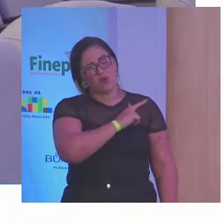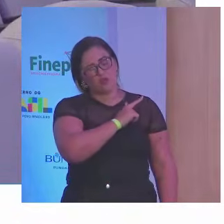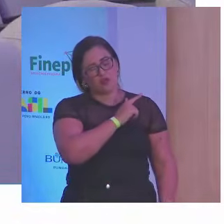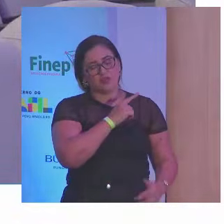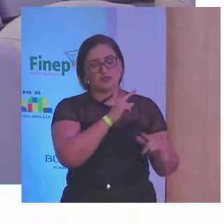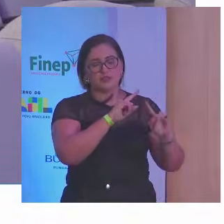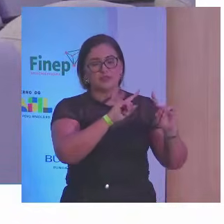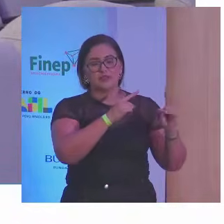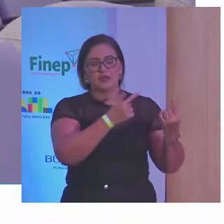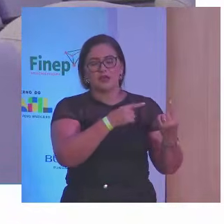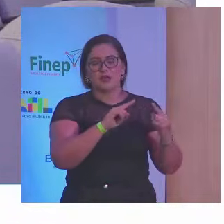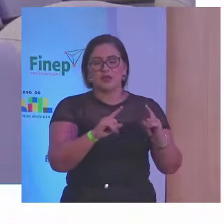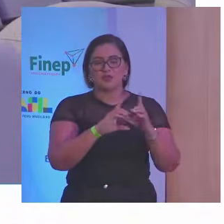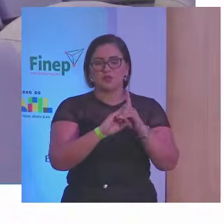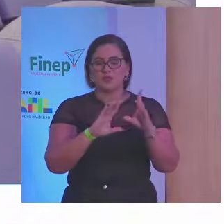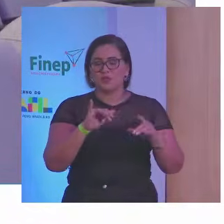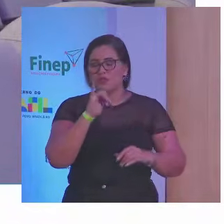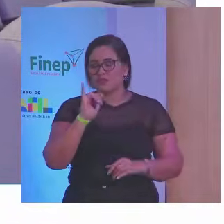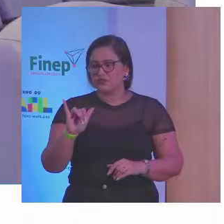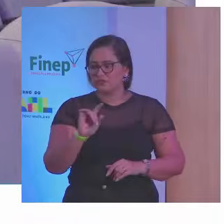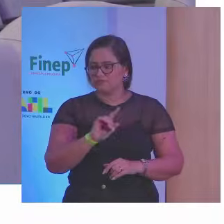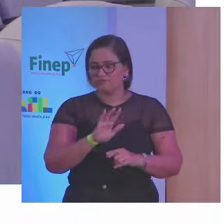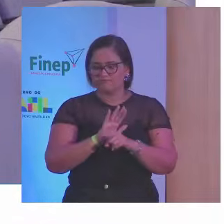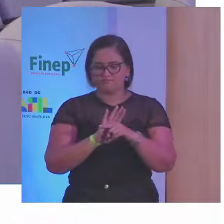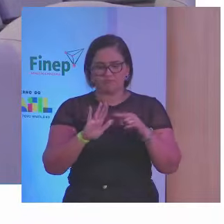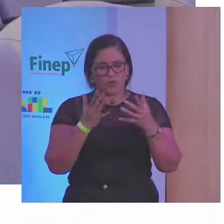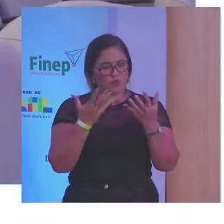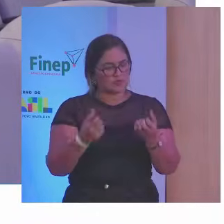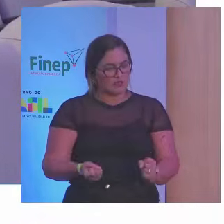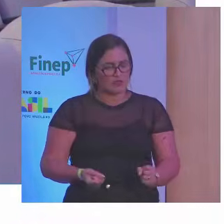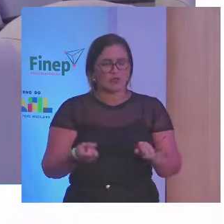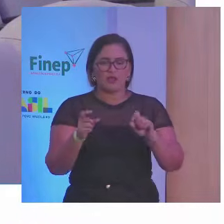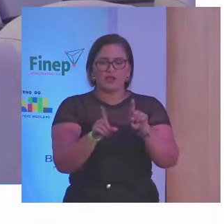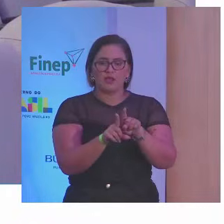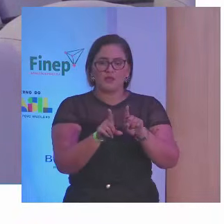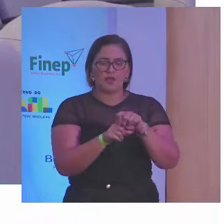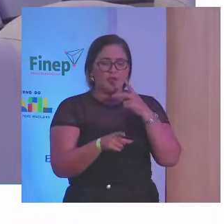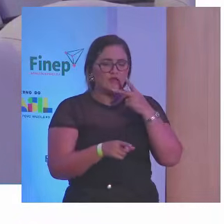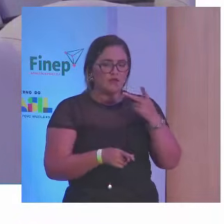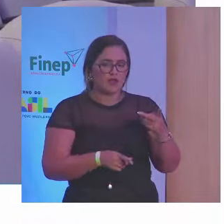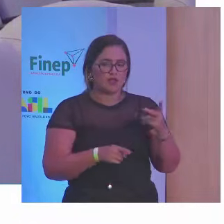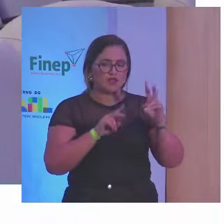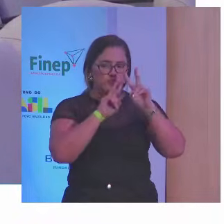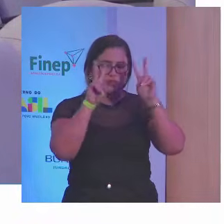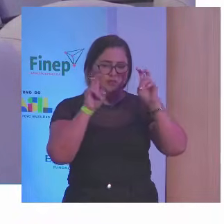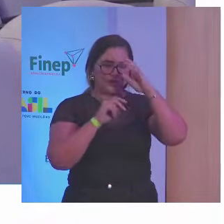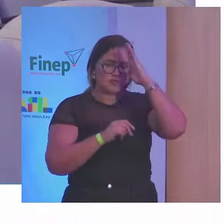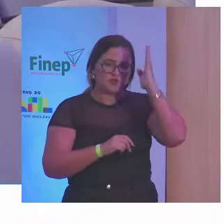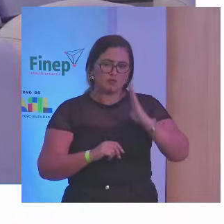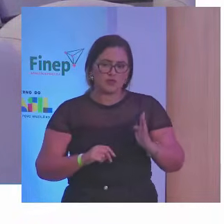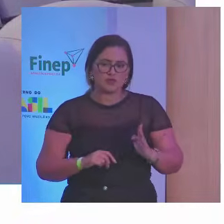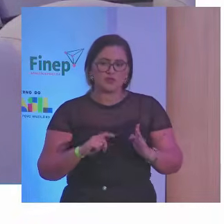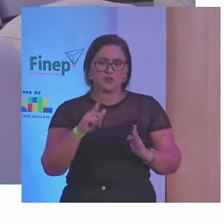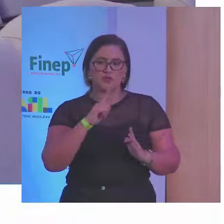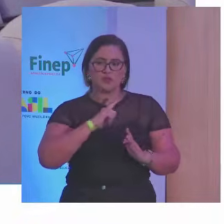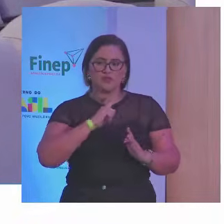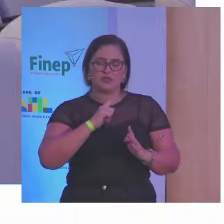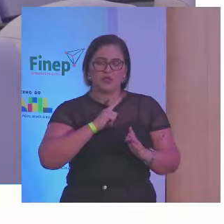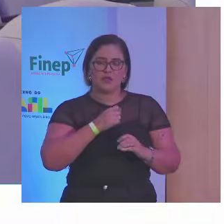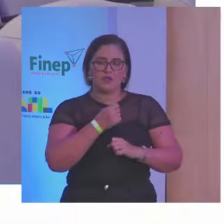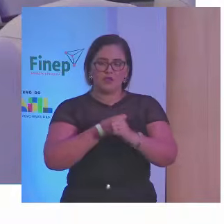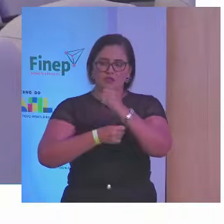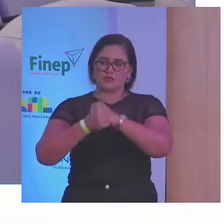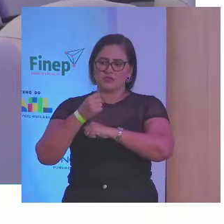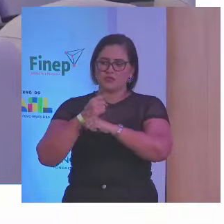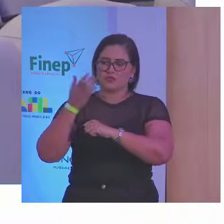que, no geral, costumam ser negacionistas também. Então, assim, também citando o caso do Brasil, a gente tem, alguns anos atrás,